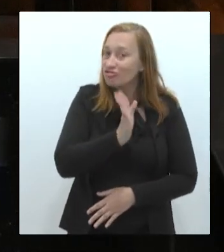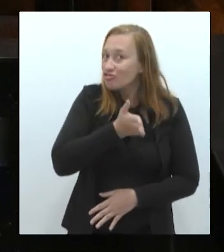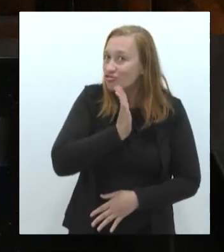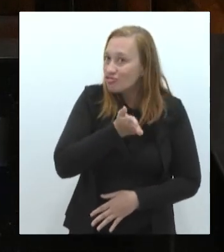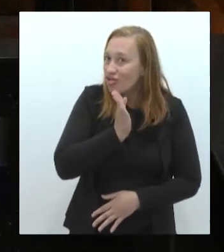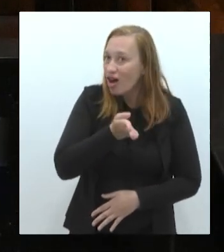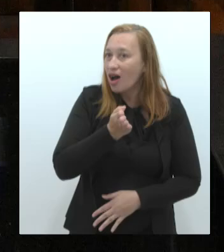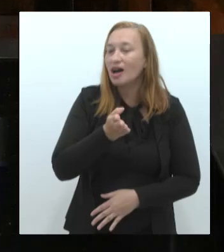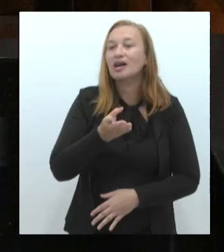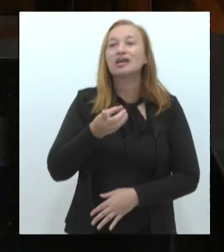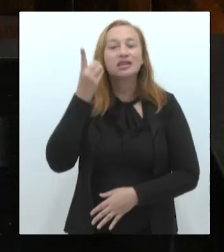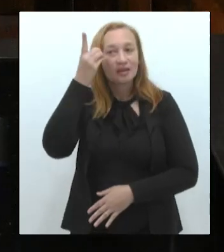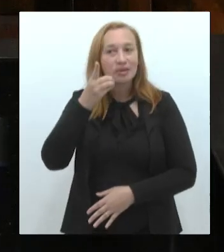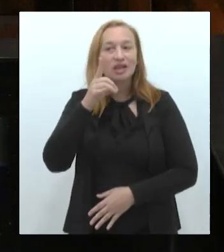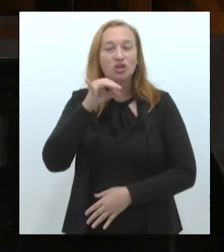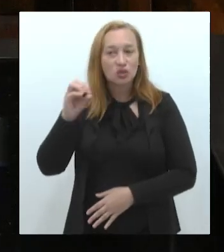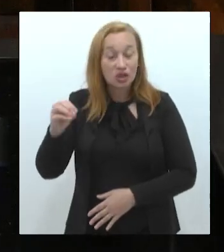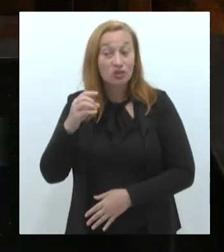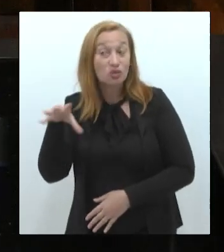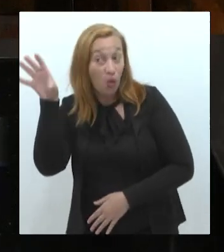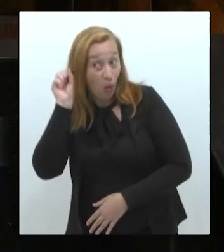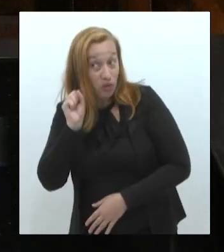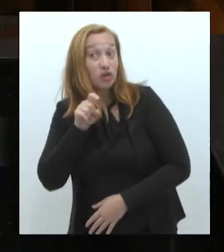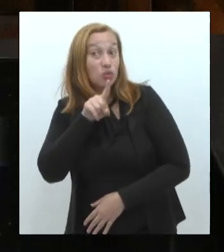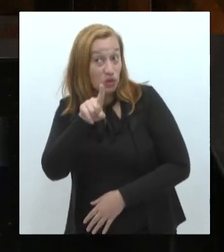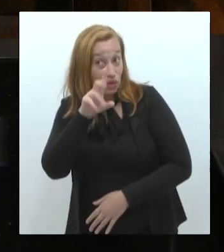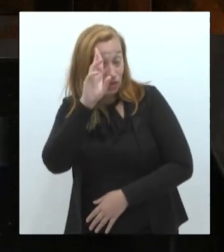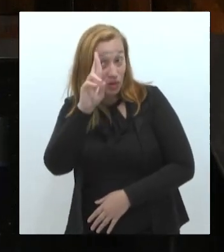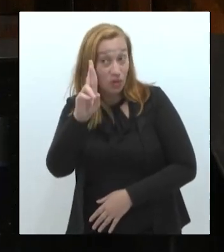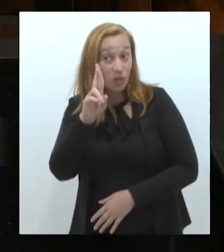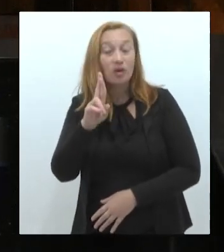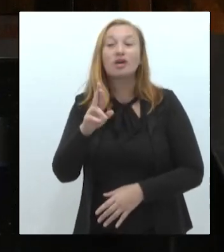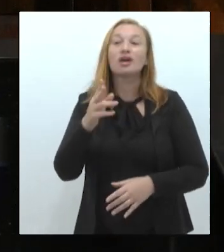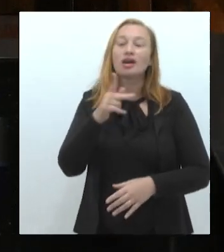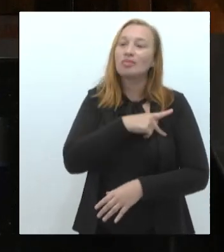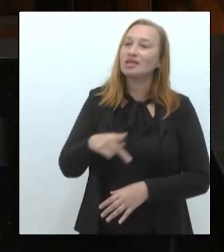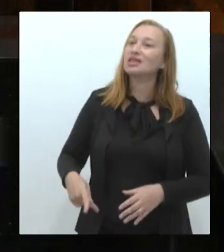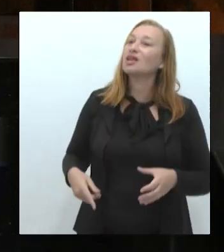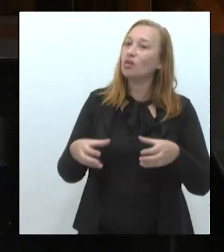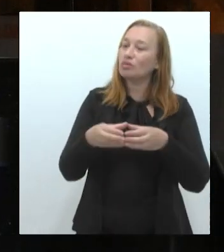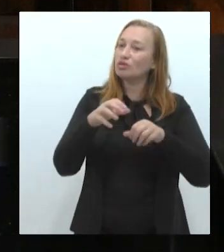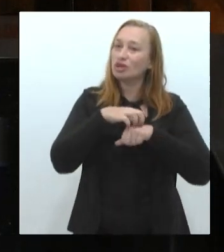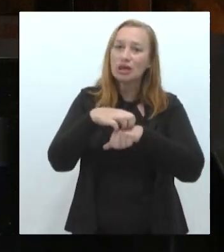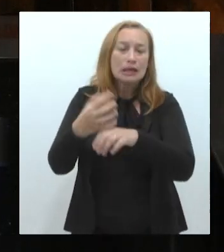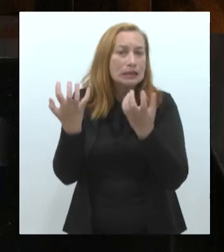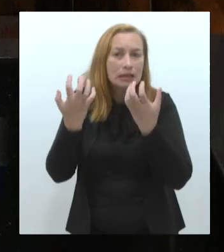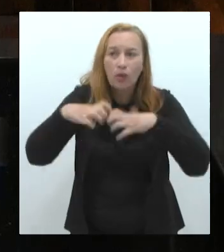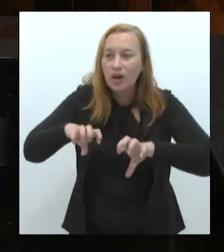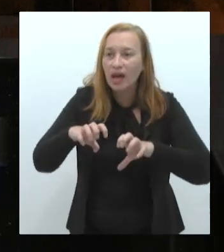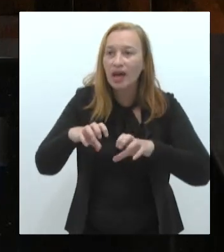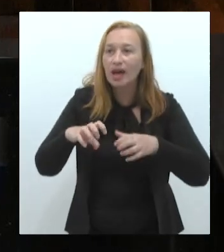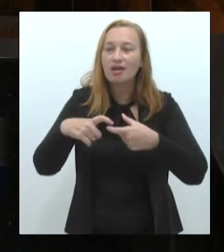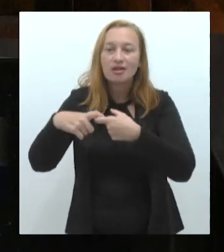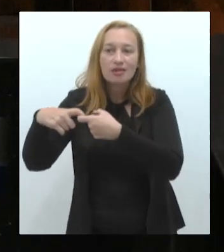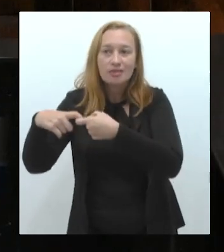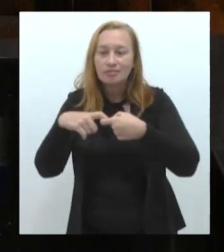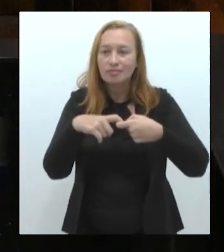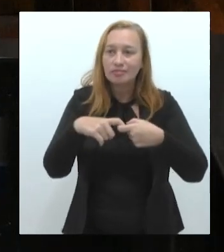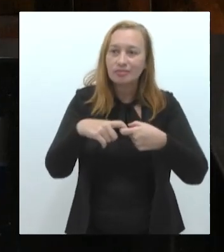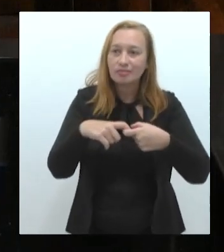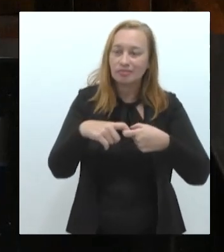determinou, deputado Dionísio Lins, nós ouvimos isso, o senhor que é presidente da Comissão de Transporte, que não quer blitz arrecadatória no